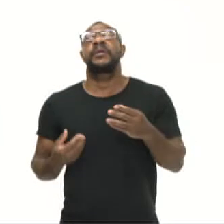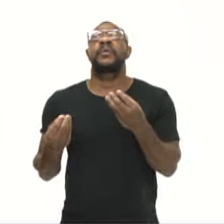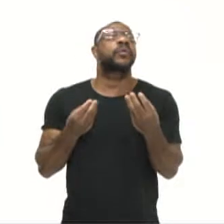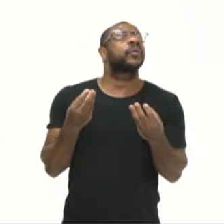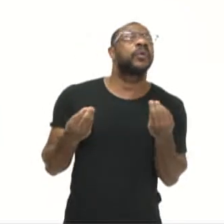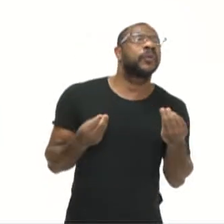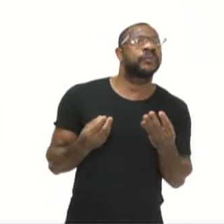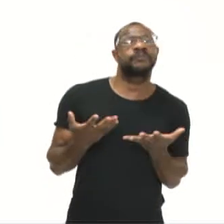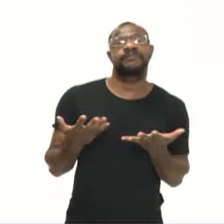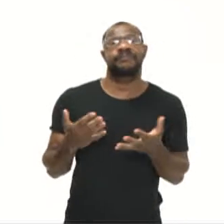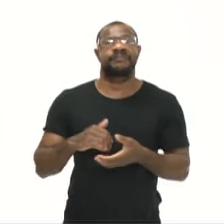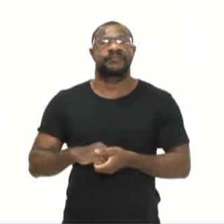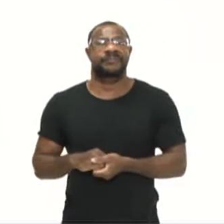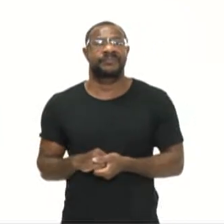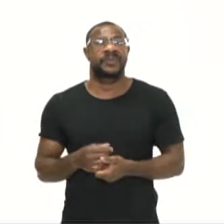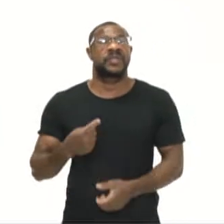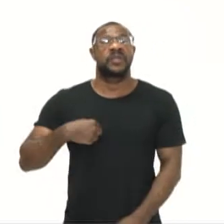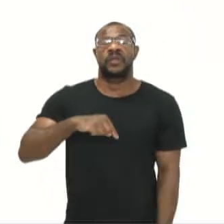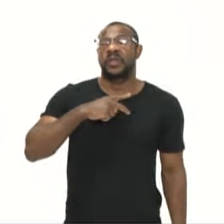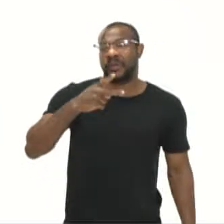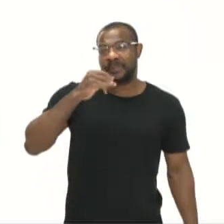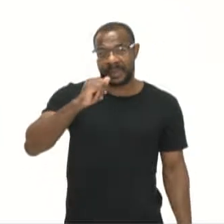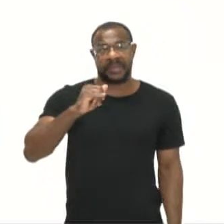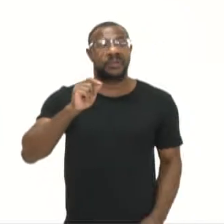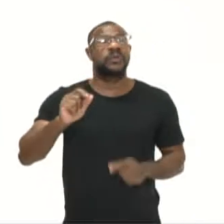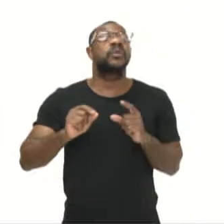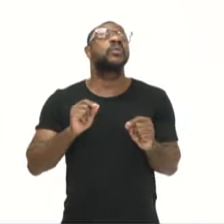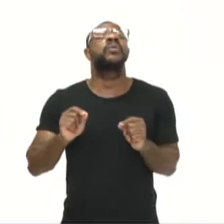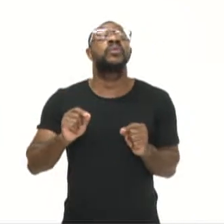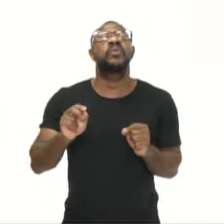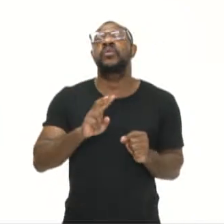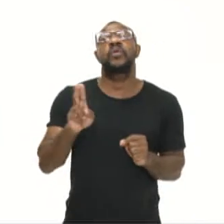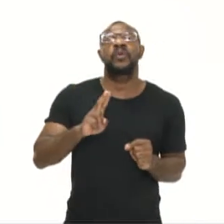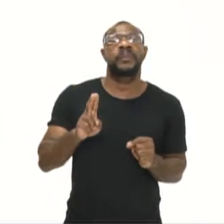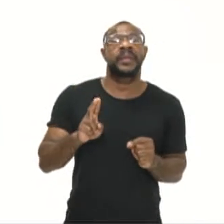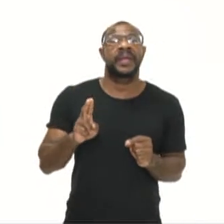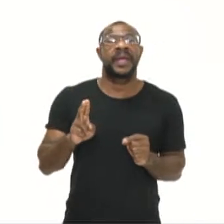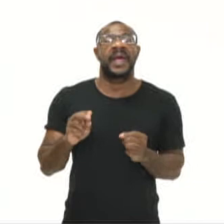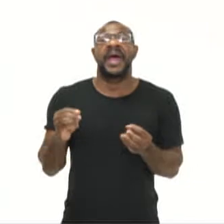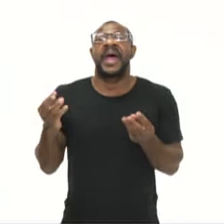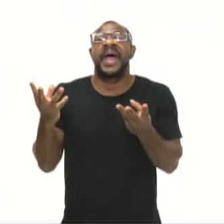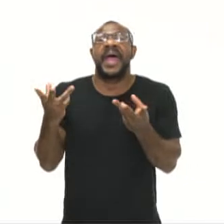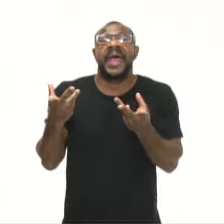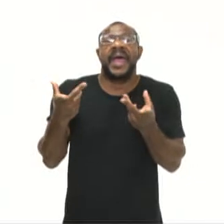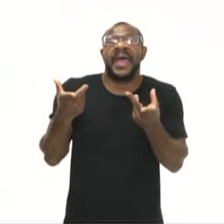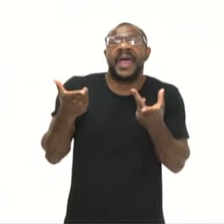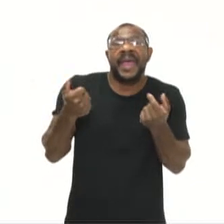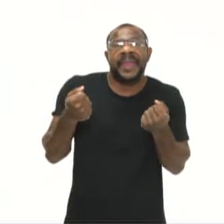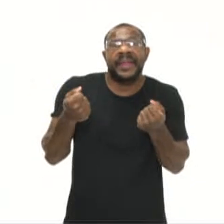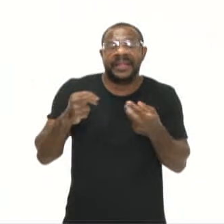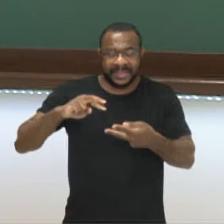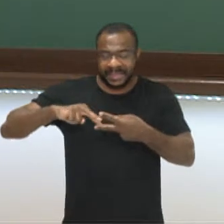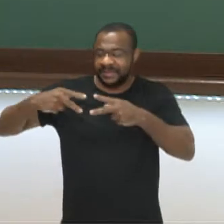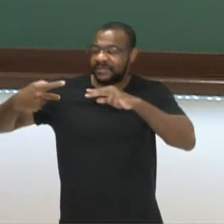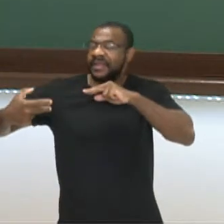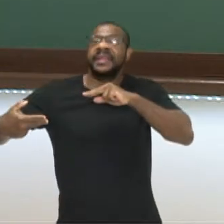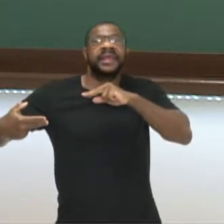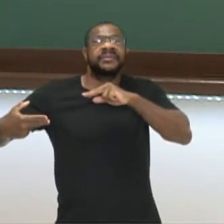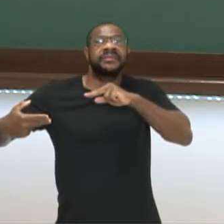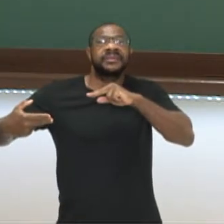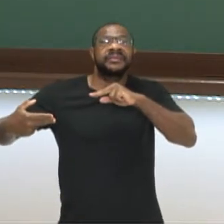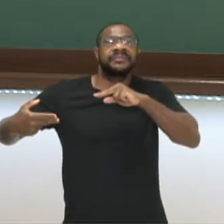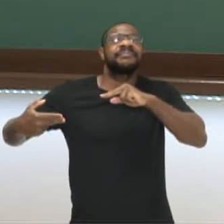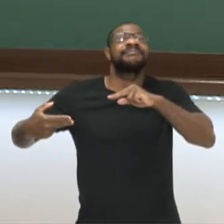físicas dos nossos pais graças a um negócio chamado herança genética. Nós